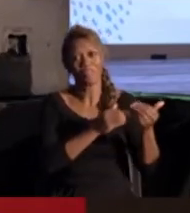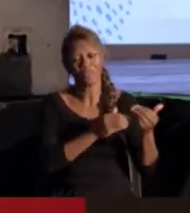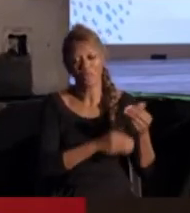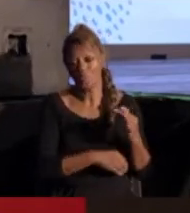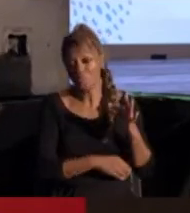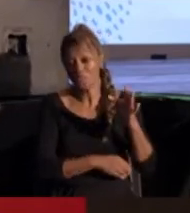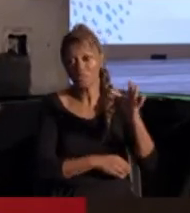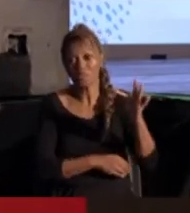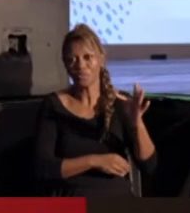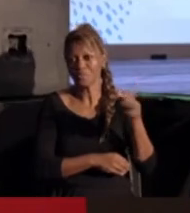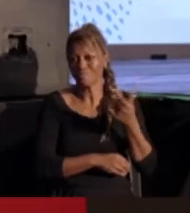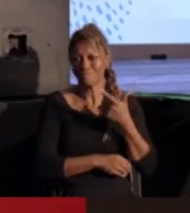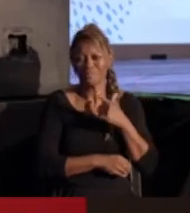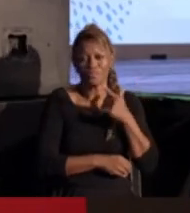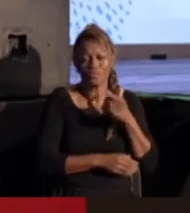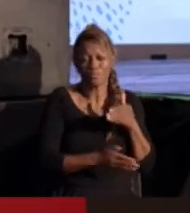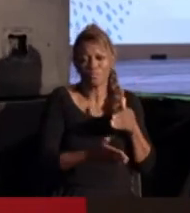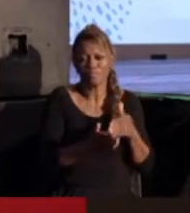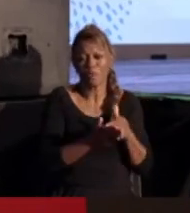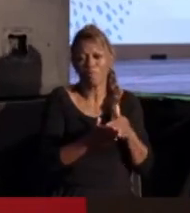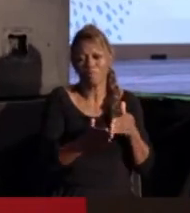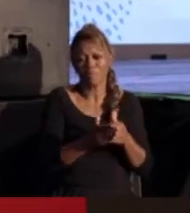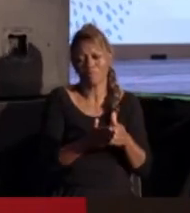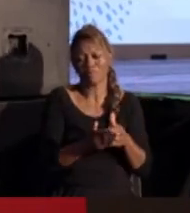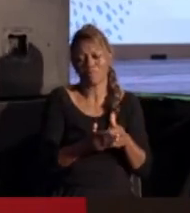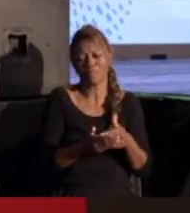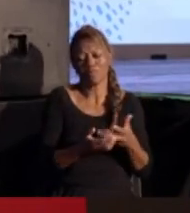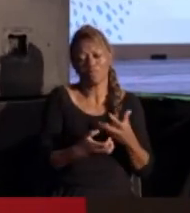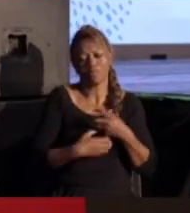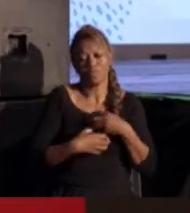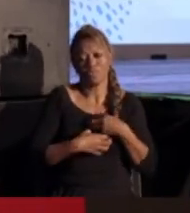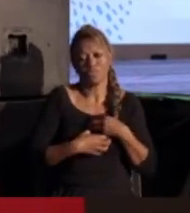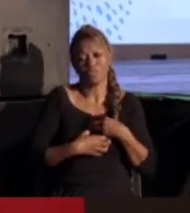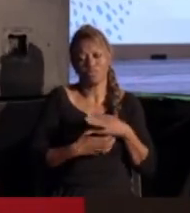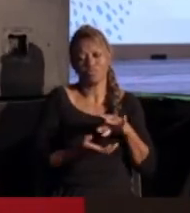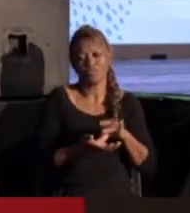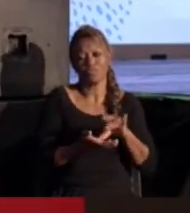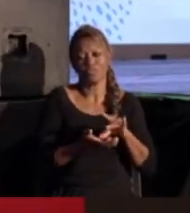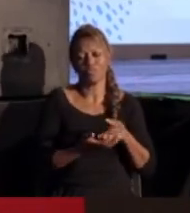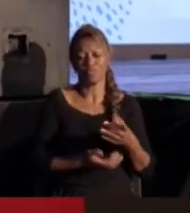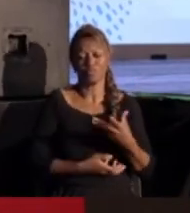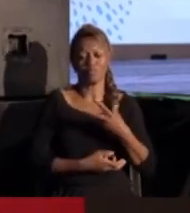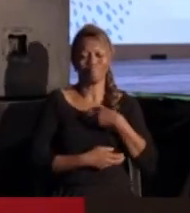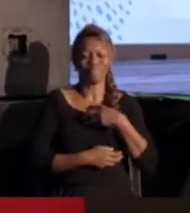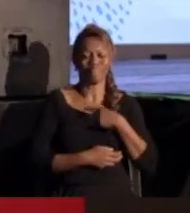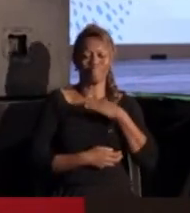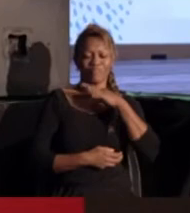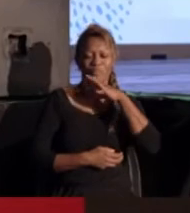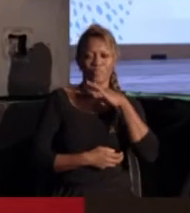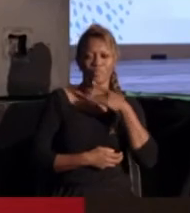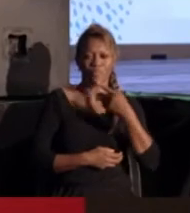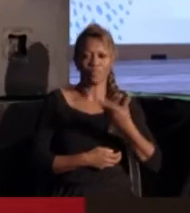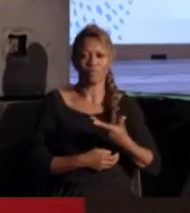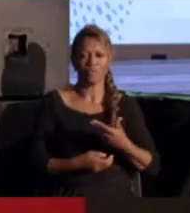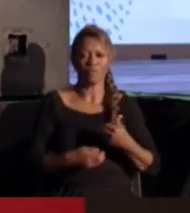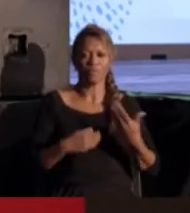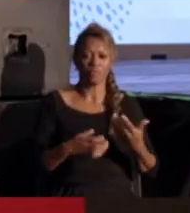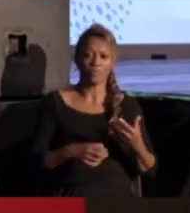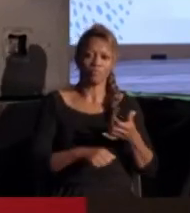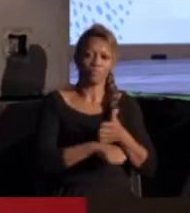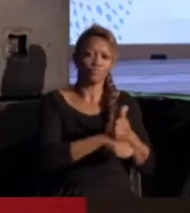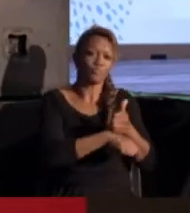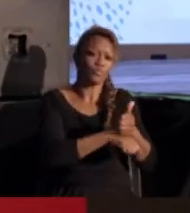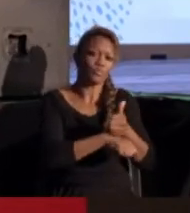bucalidade, tenha a ver com esse mal-estar. Então, acho que a posição para a bucalidade que eu desenvolvo a